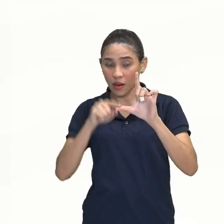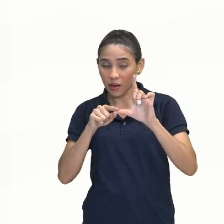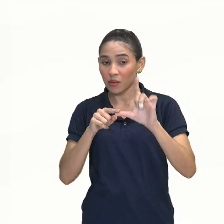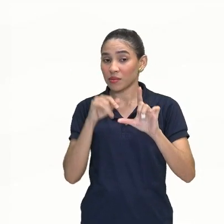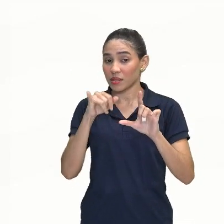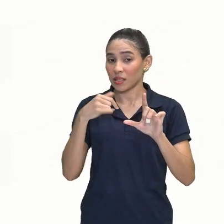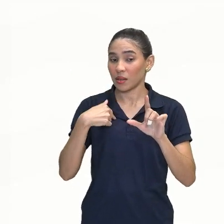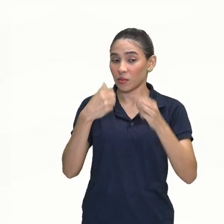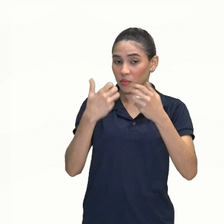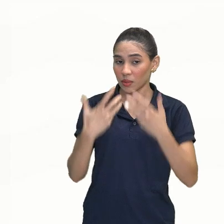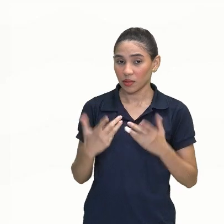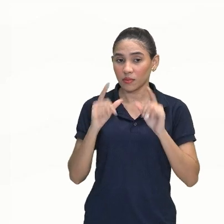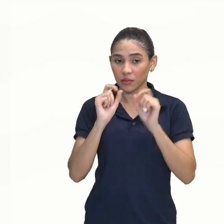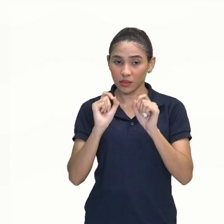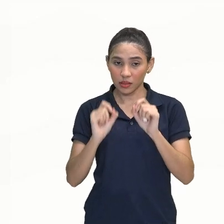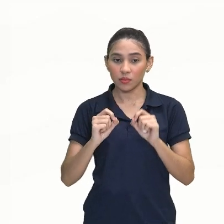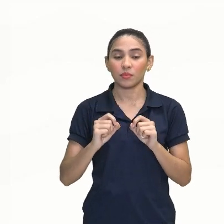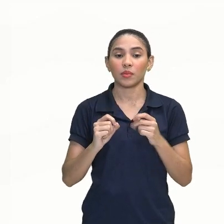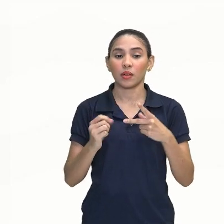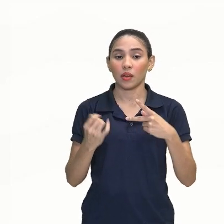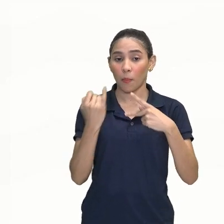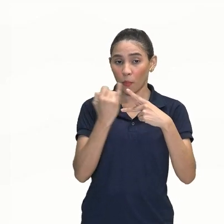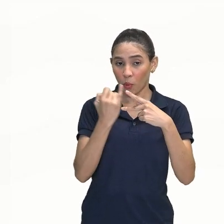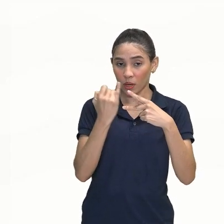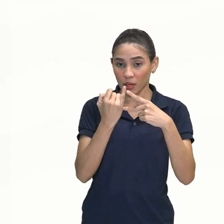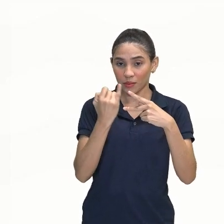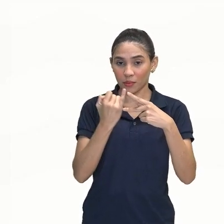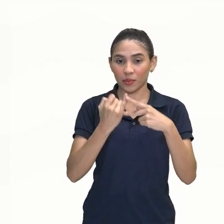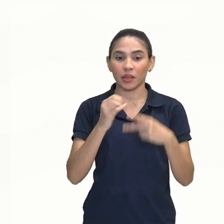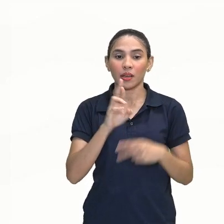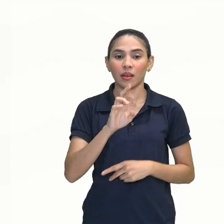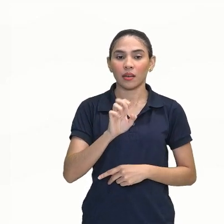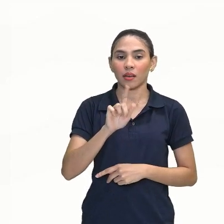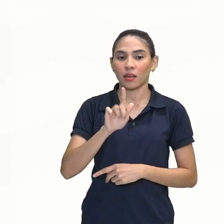estou falando de um polígono regular,